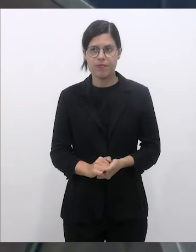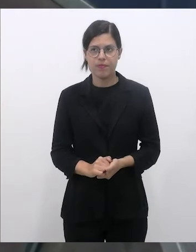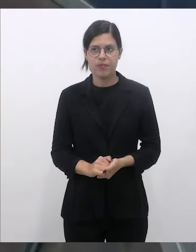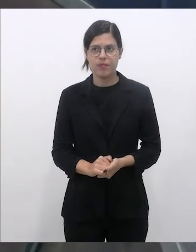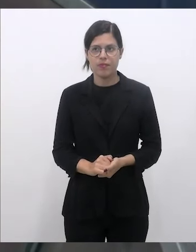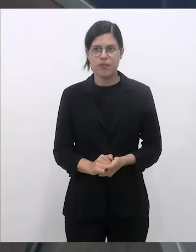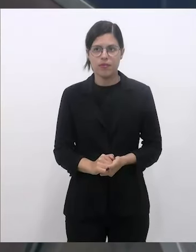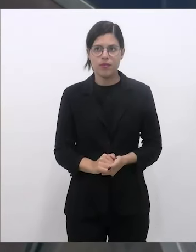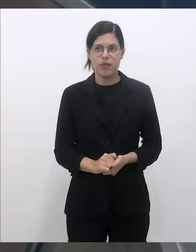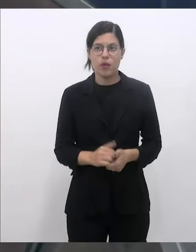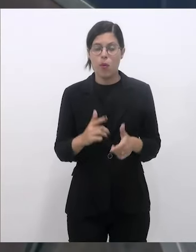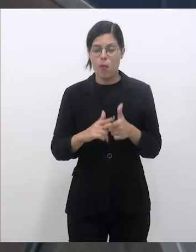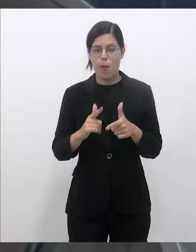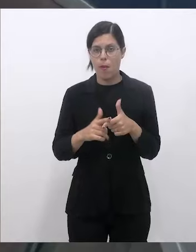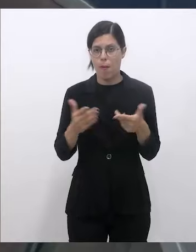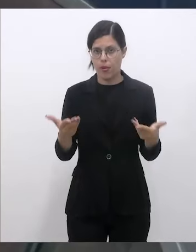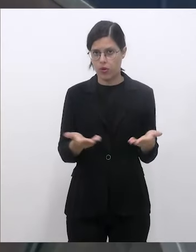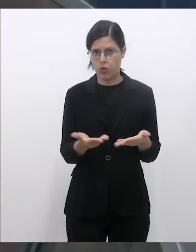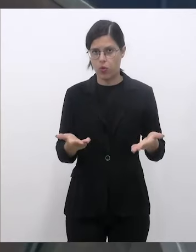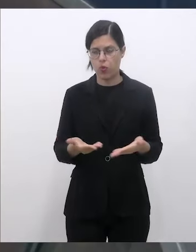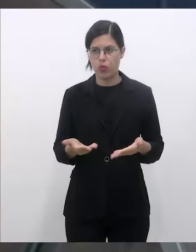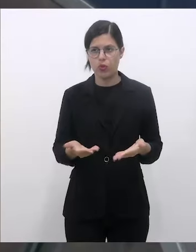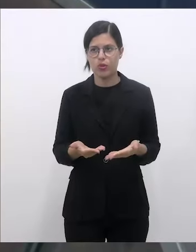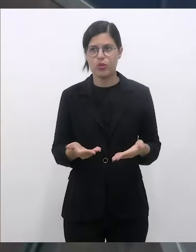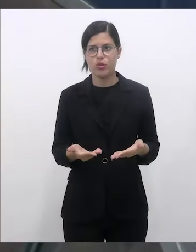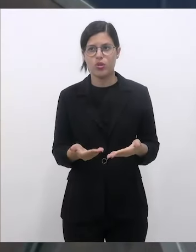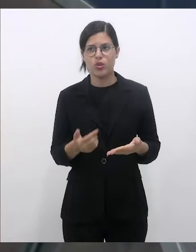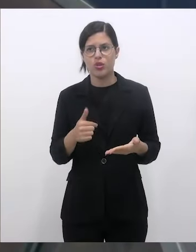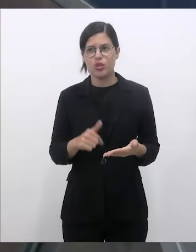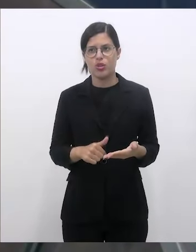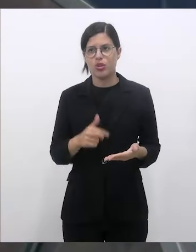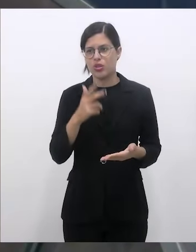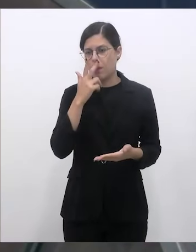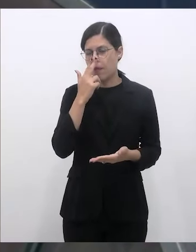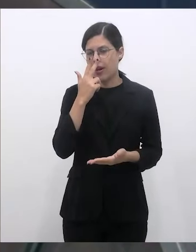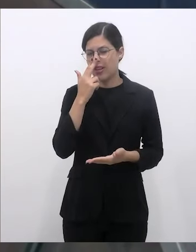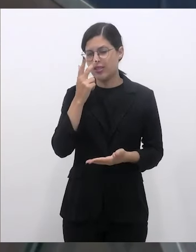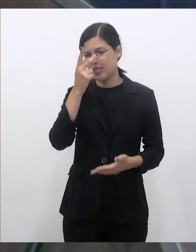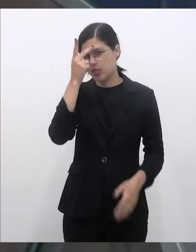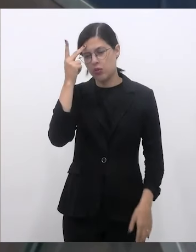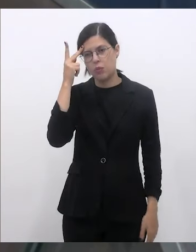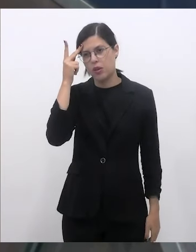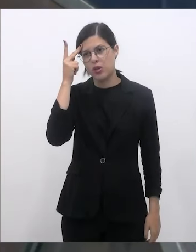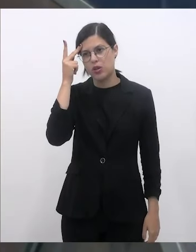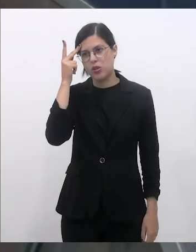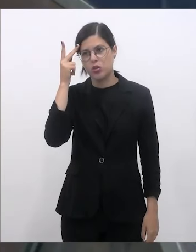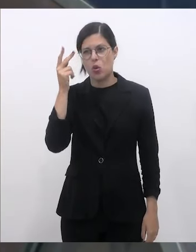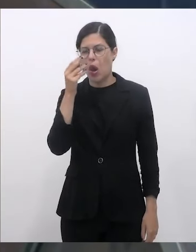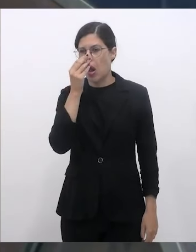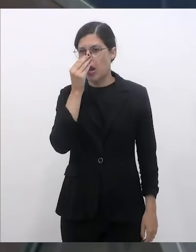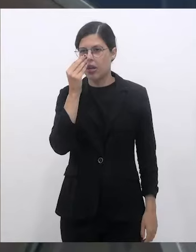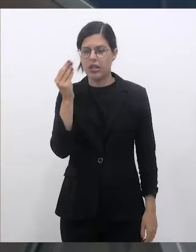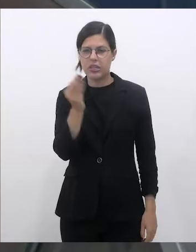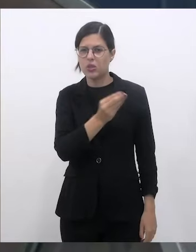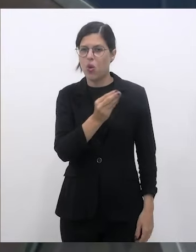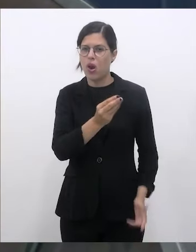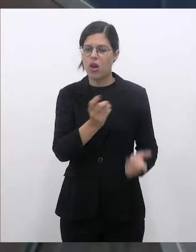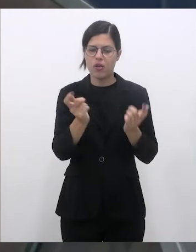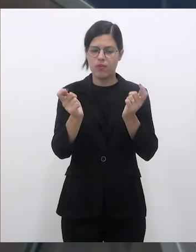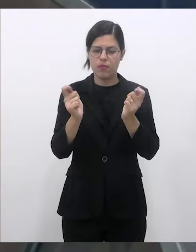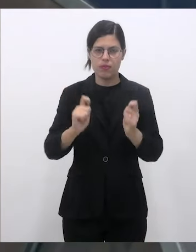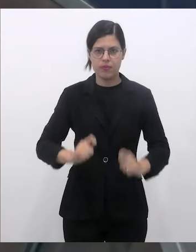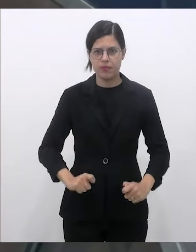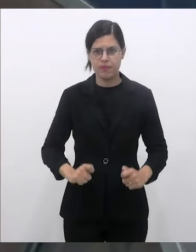Então, o problema é que hoje a gente é muito relativizado, as pessoas depreciam muito